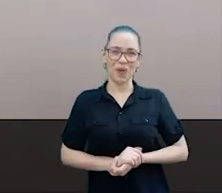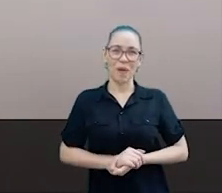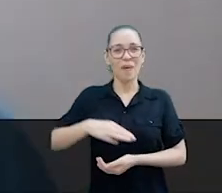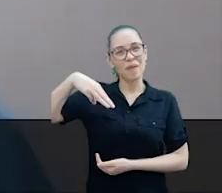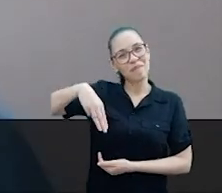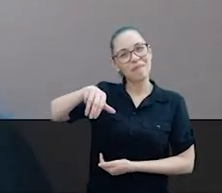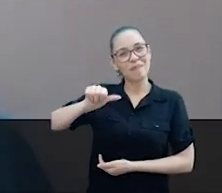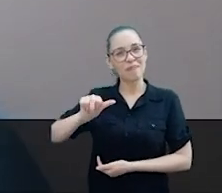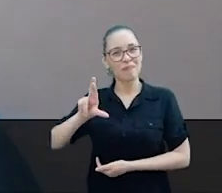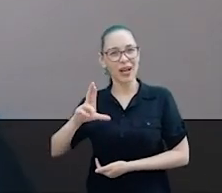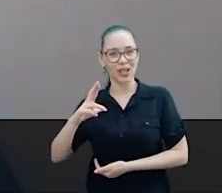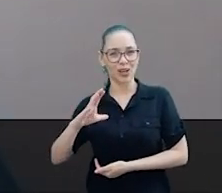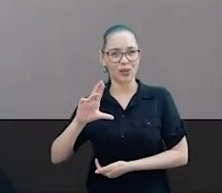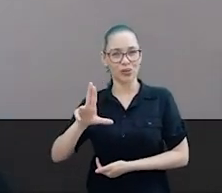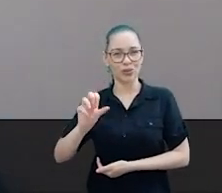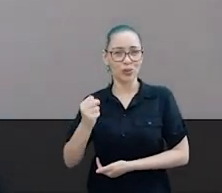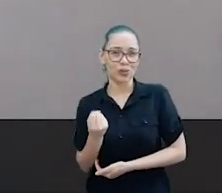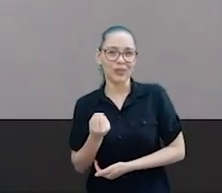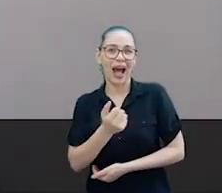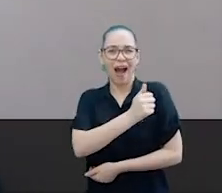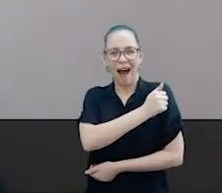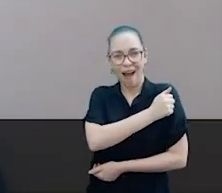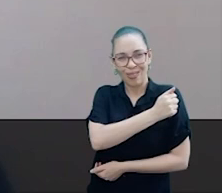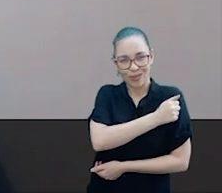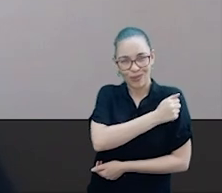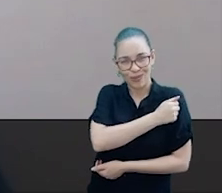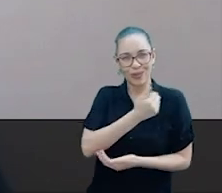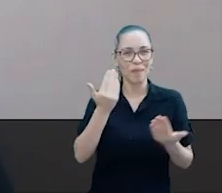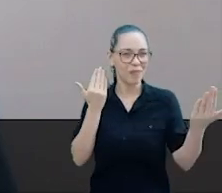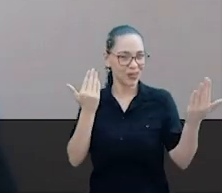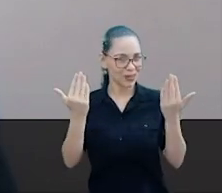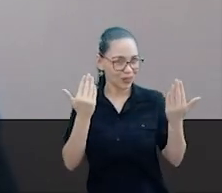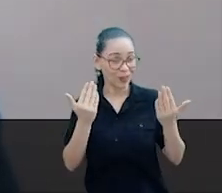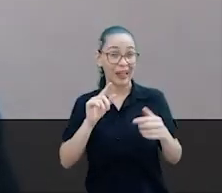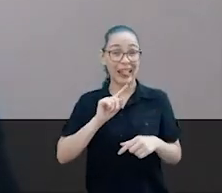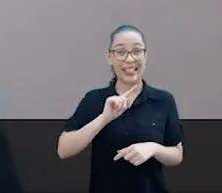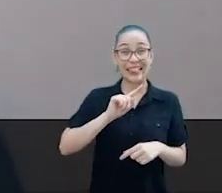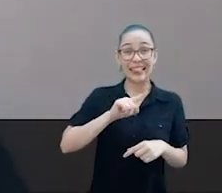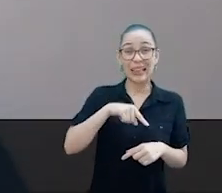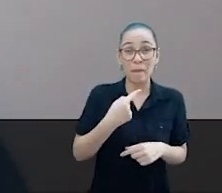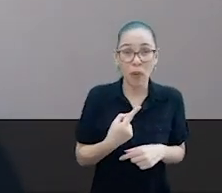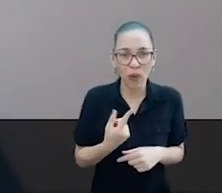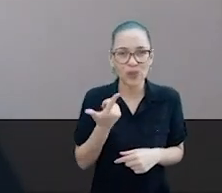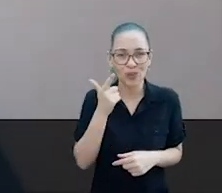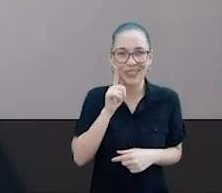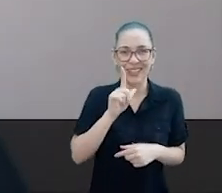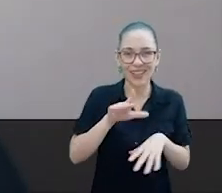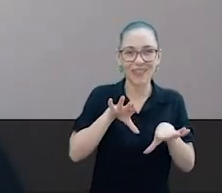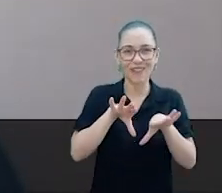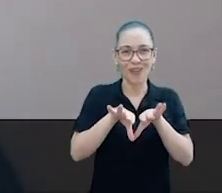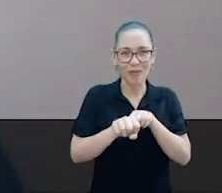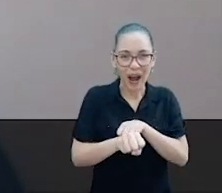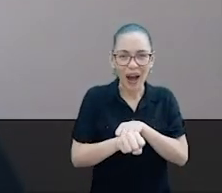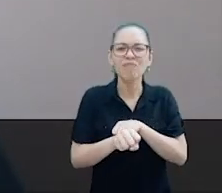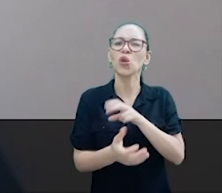no país. Com uma trajetória militante desde o tempo de estudante e mais tarde, já